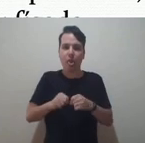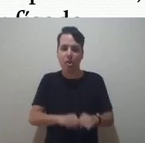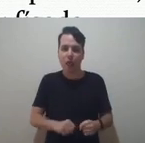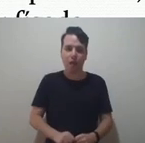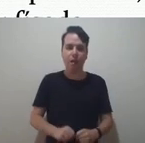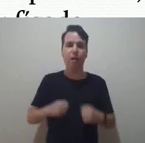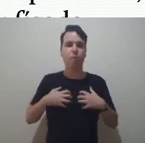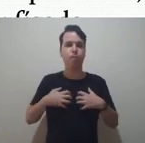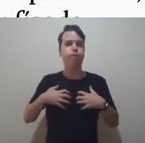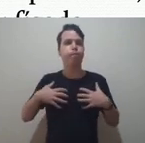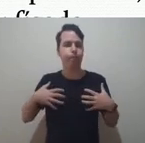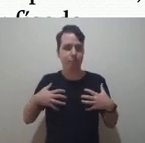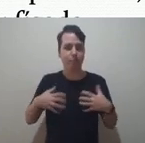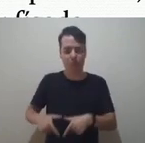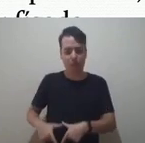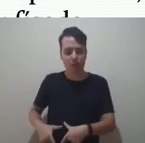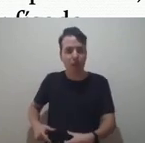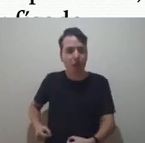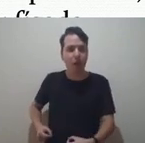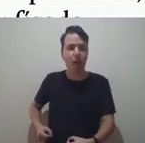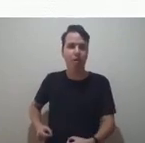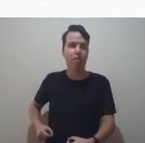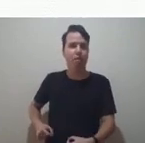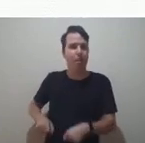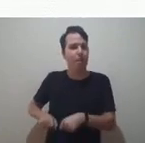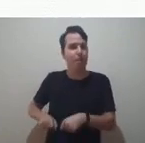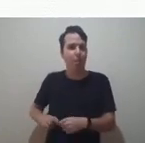inchaço abdominal e ruptura de baço e fígado.